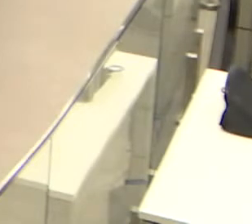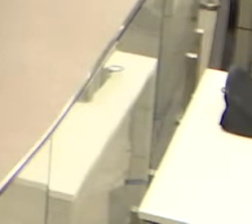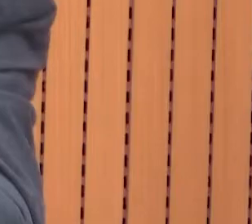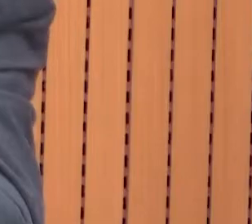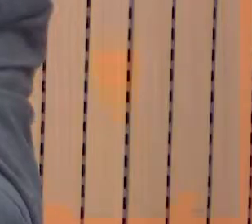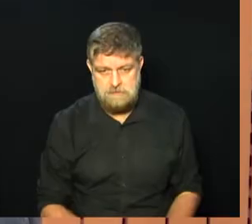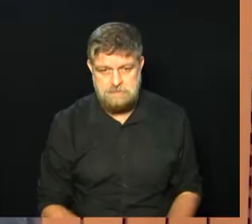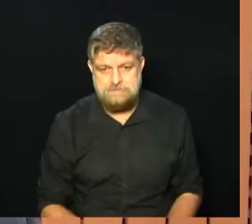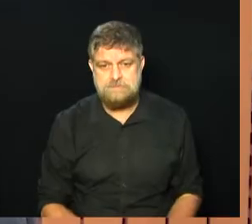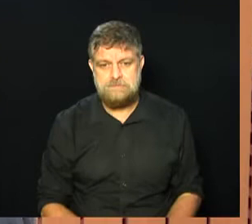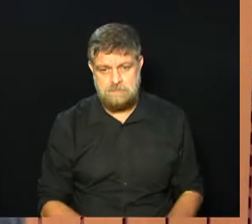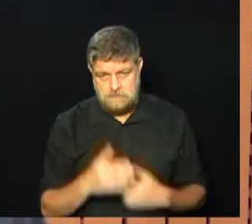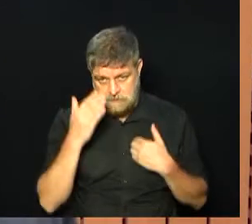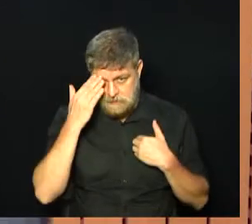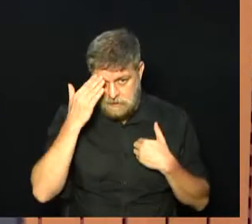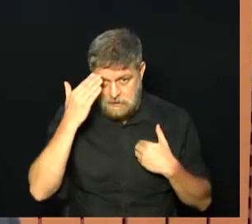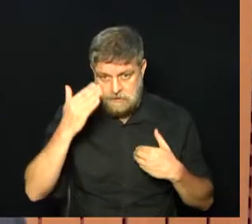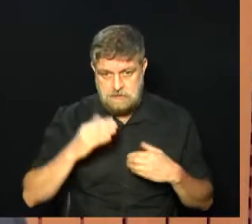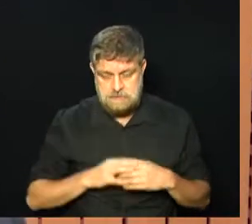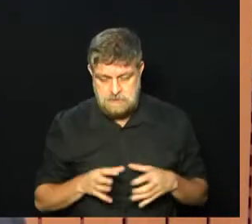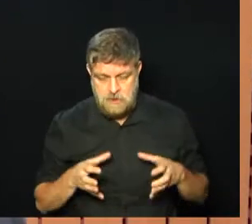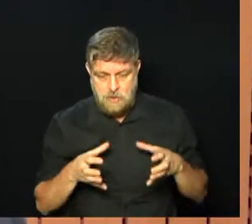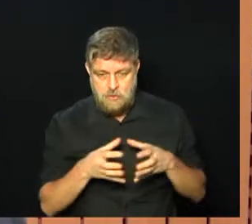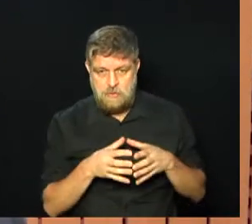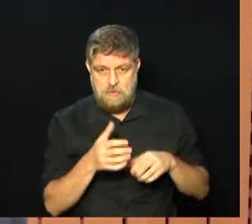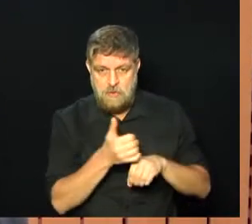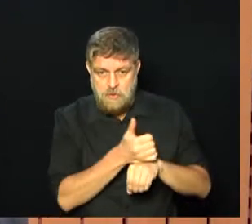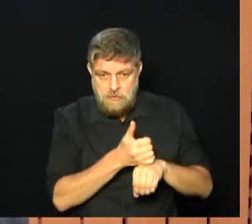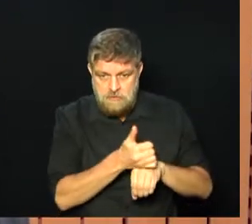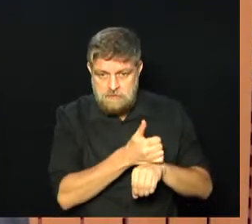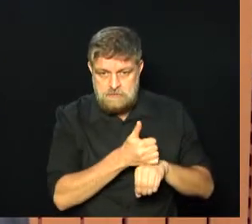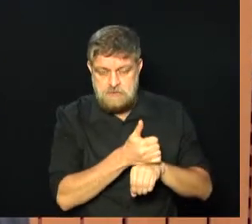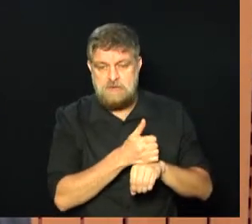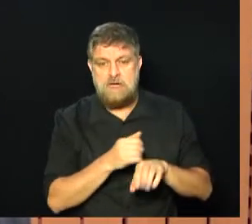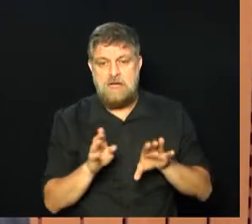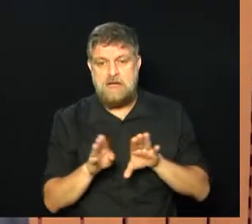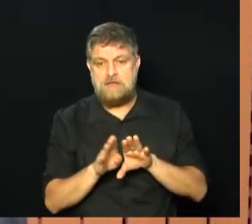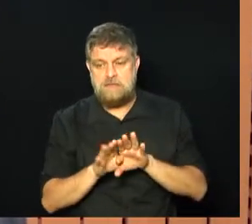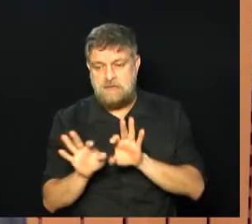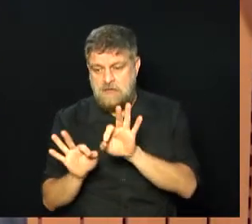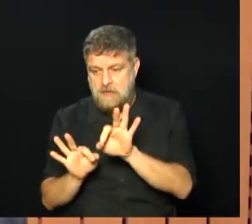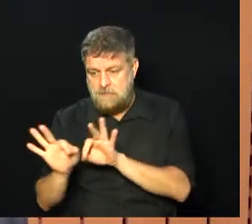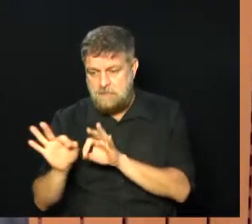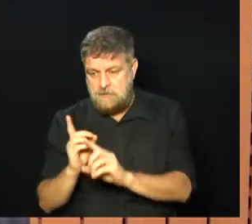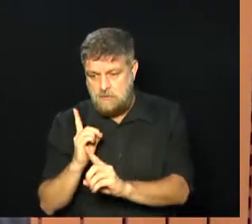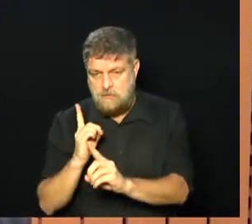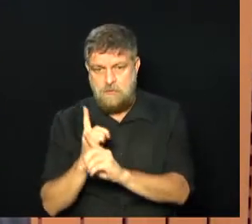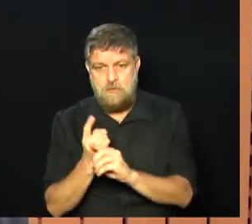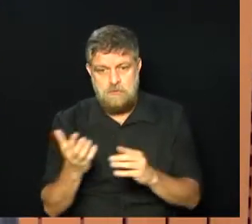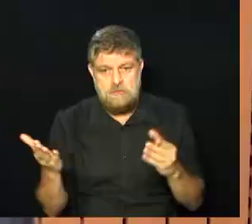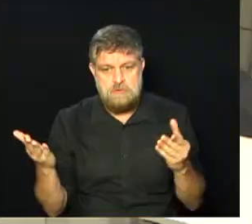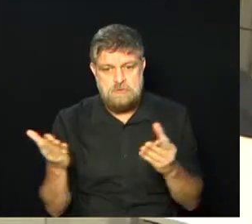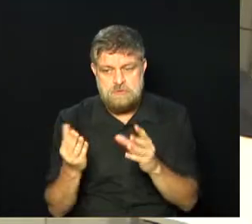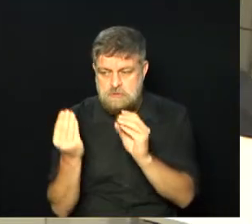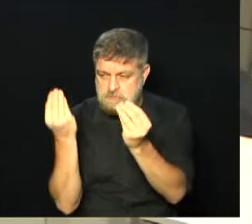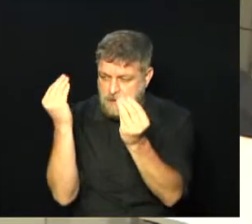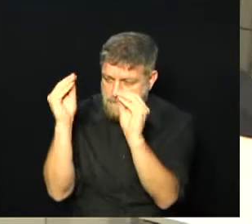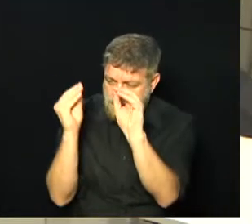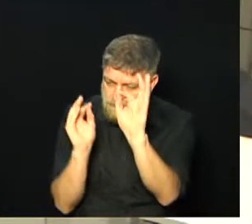Agradecer também todo o staff do prefeito, o pessoal do cerimonial, viu? Obrigado aí. Valeu.